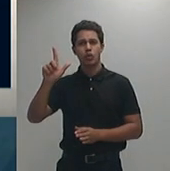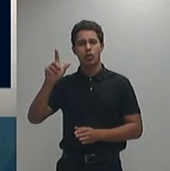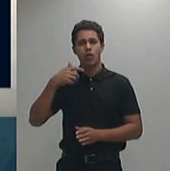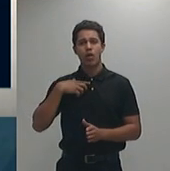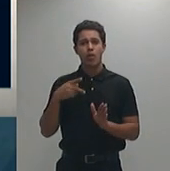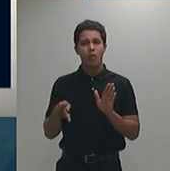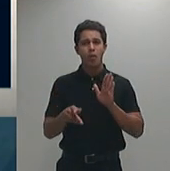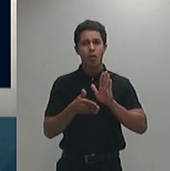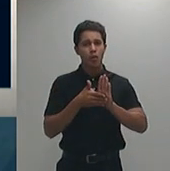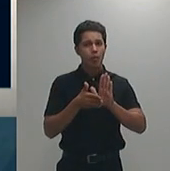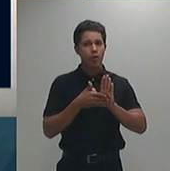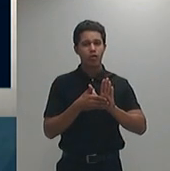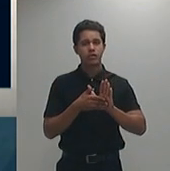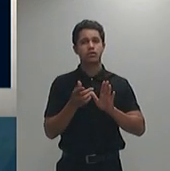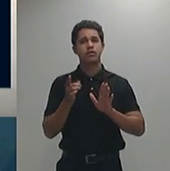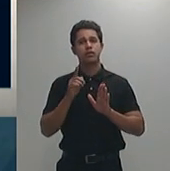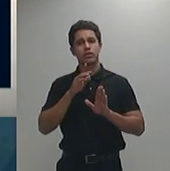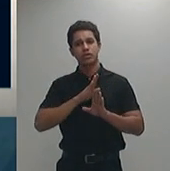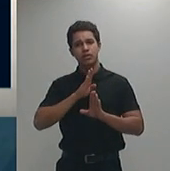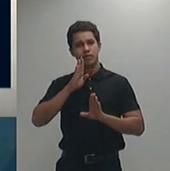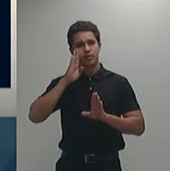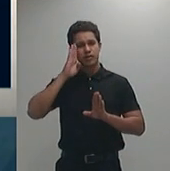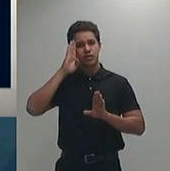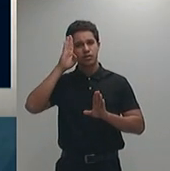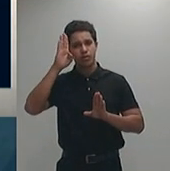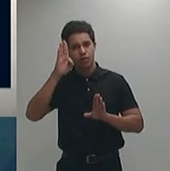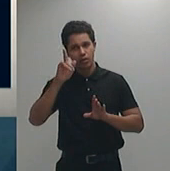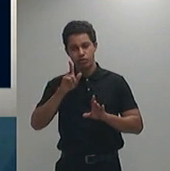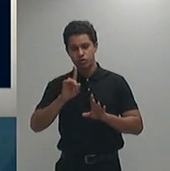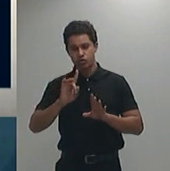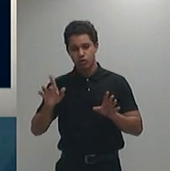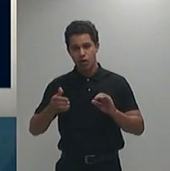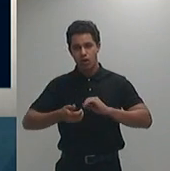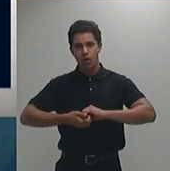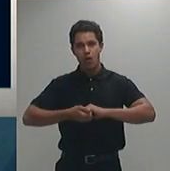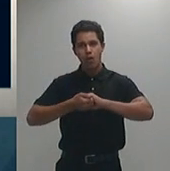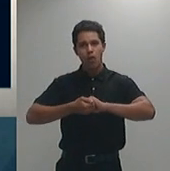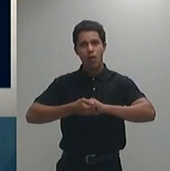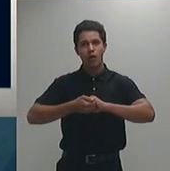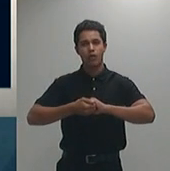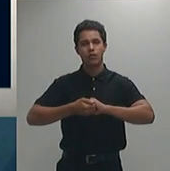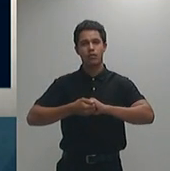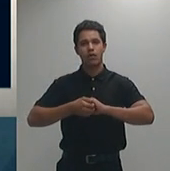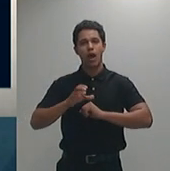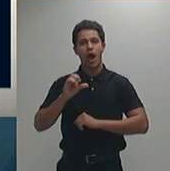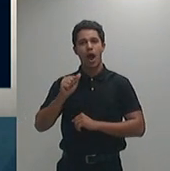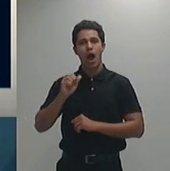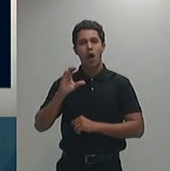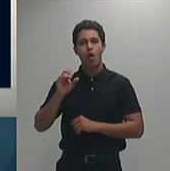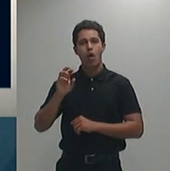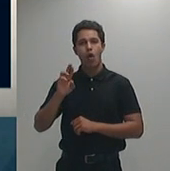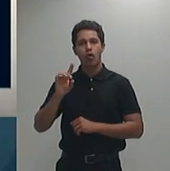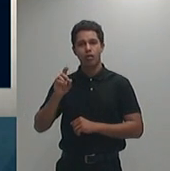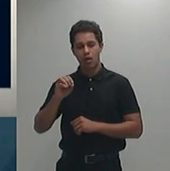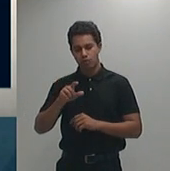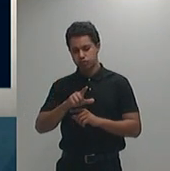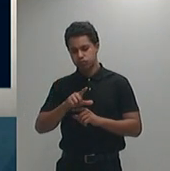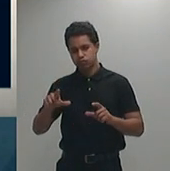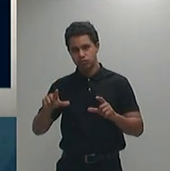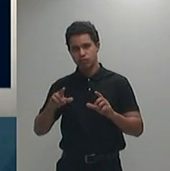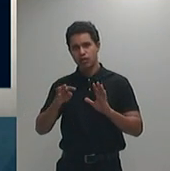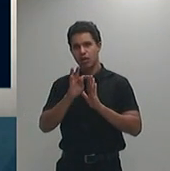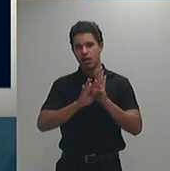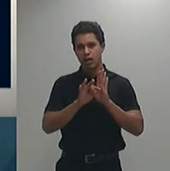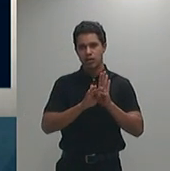rescindir apenas o capítulo do acórdão em que embaixo que em